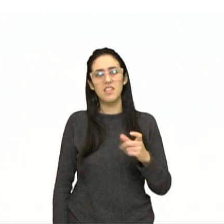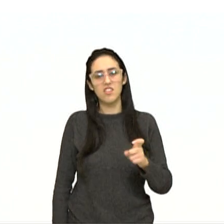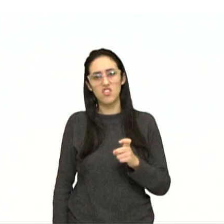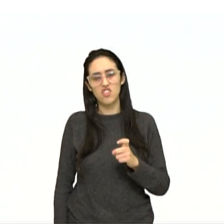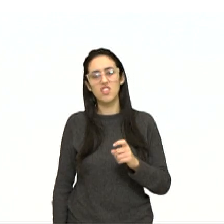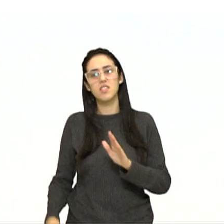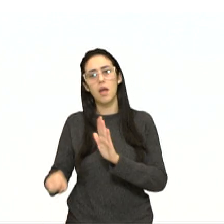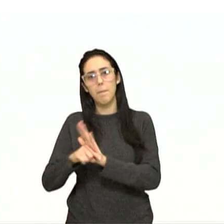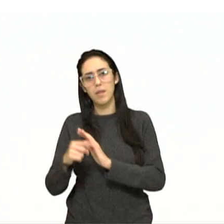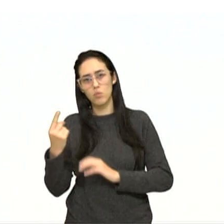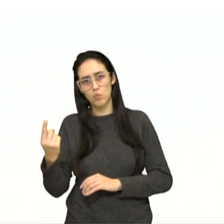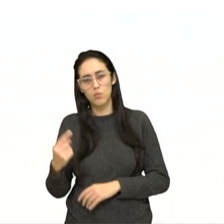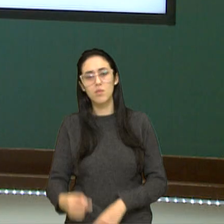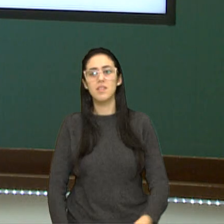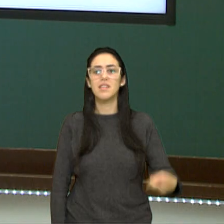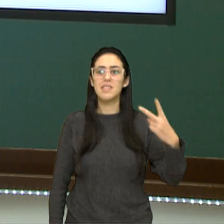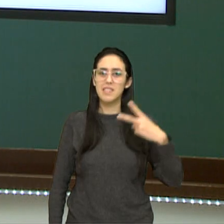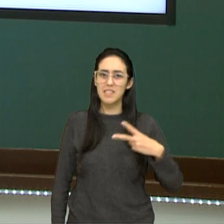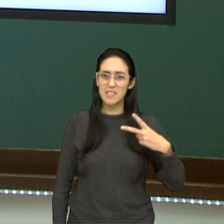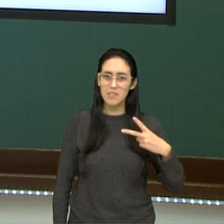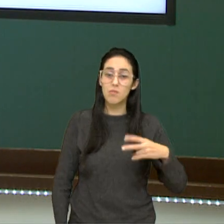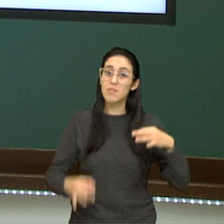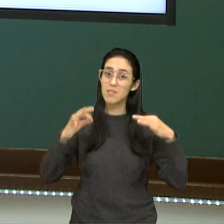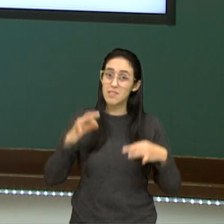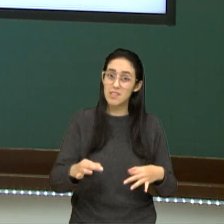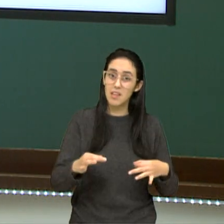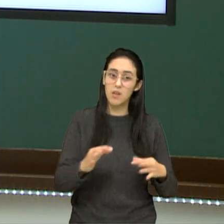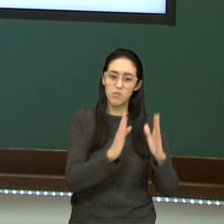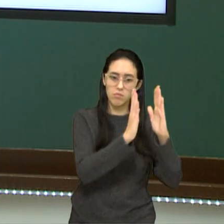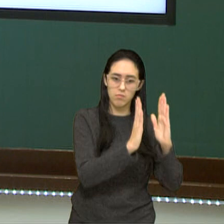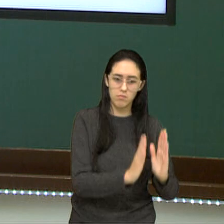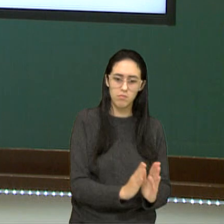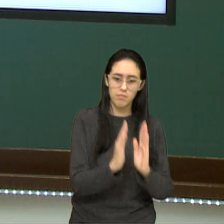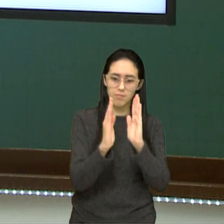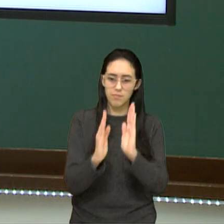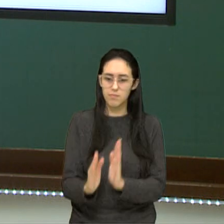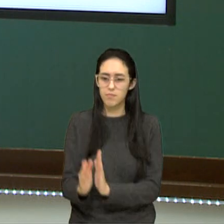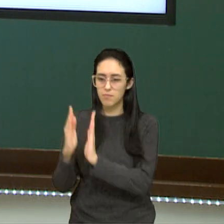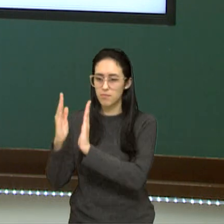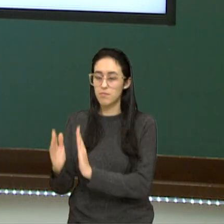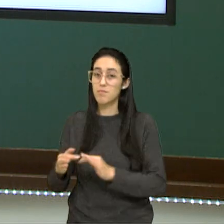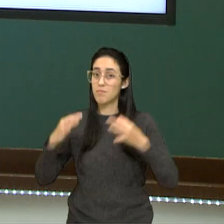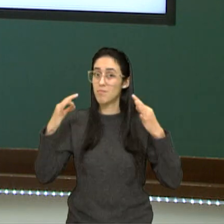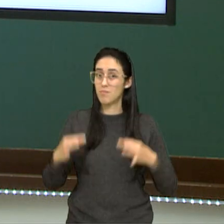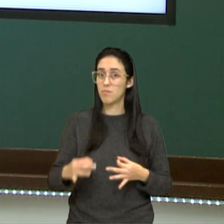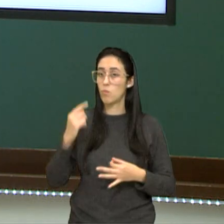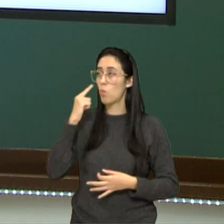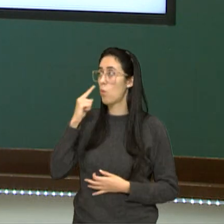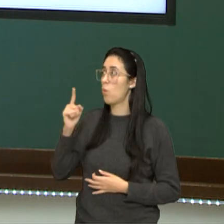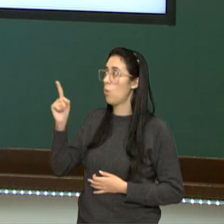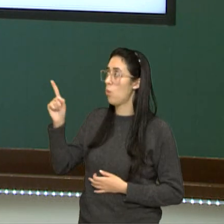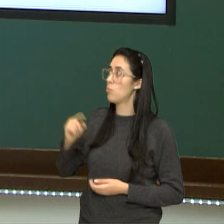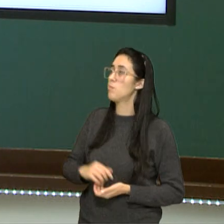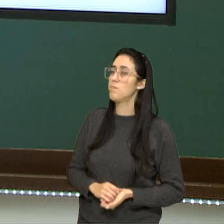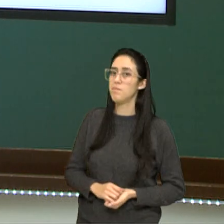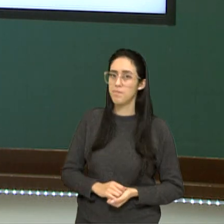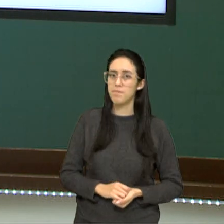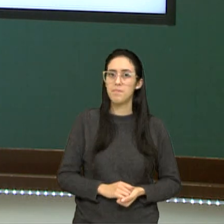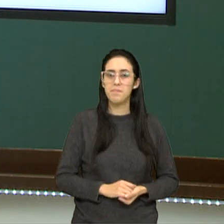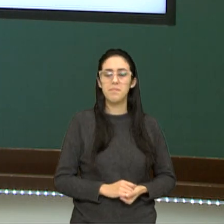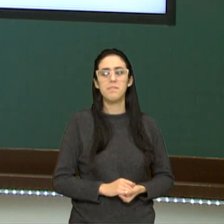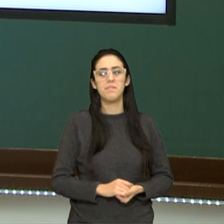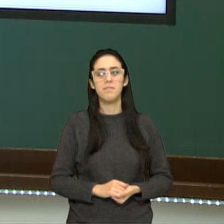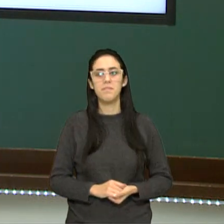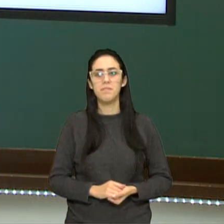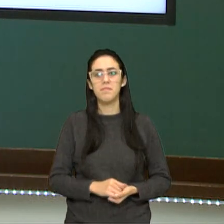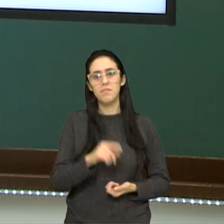segundo polinômio, termo semelhante embaixo de termo semelhante, tá? 4x ao quadrado menos 3x menos 5. E